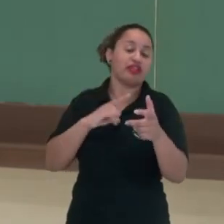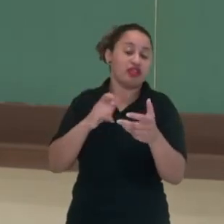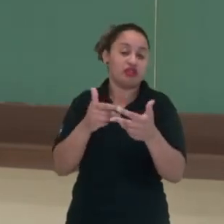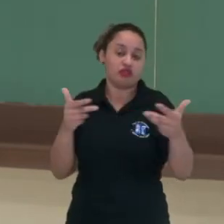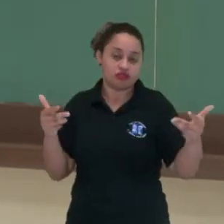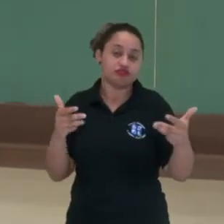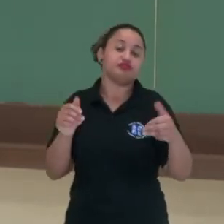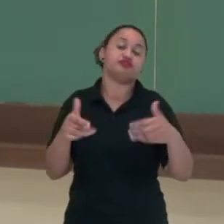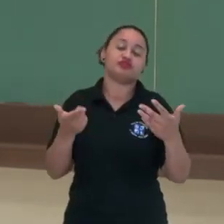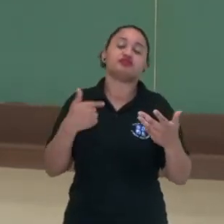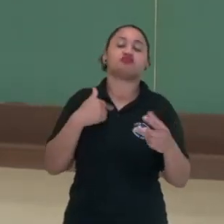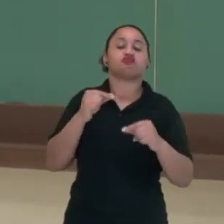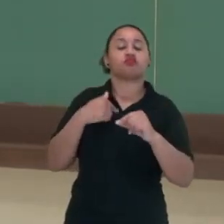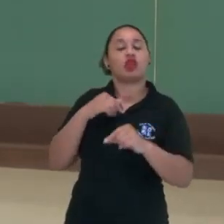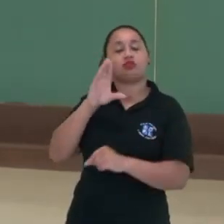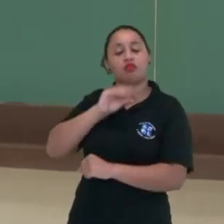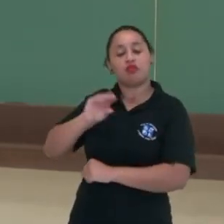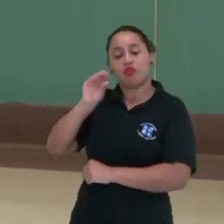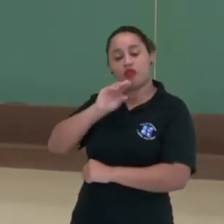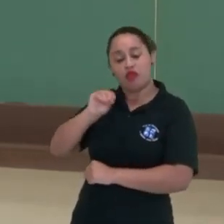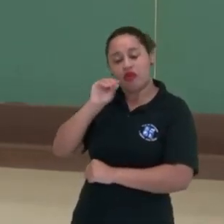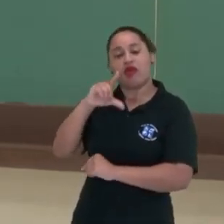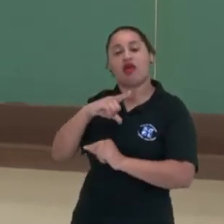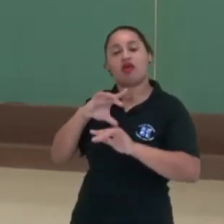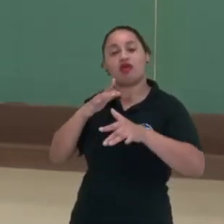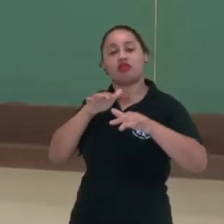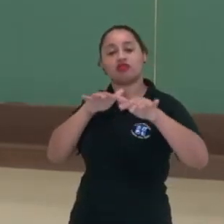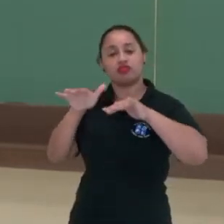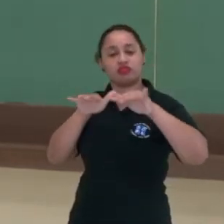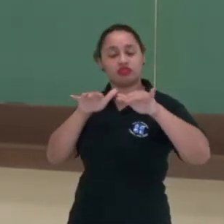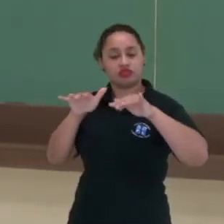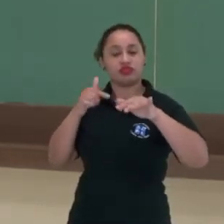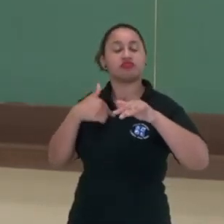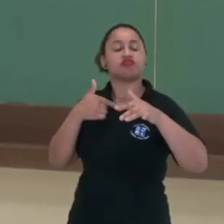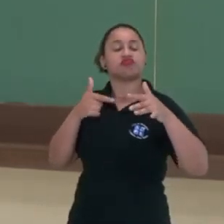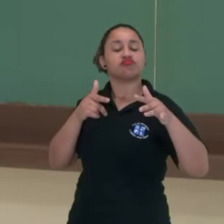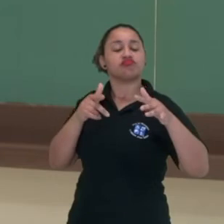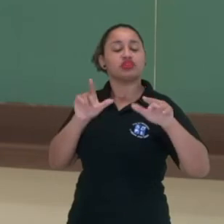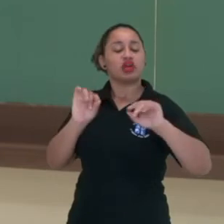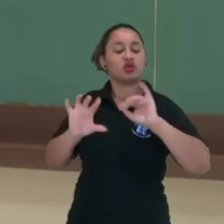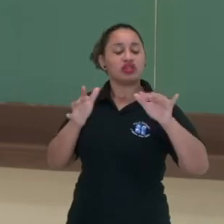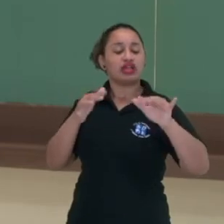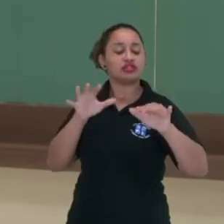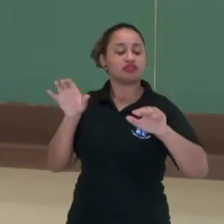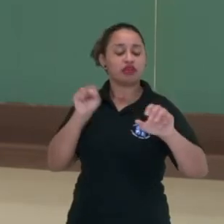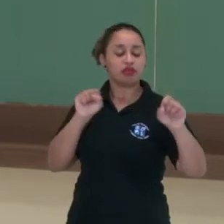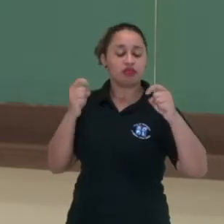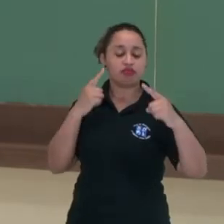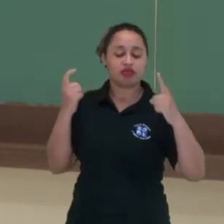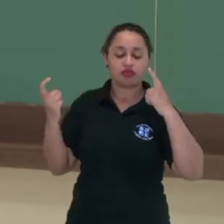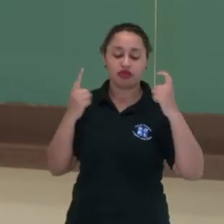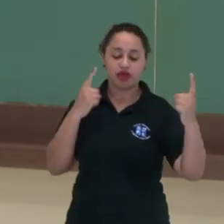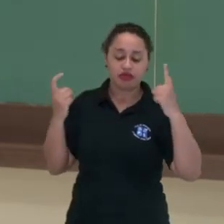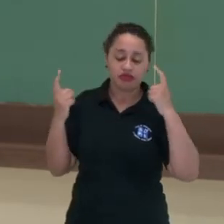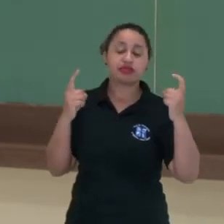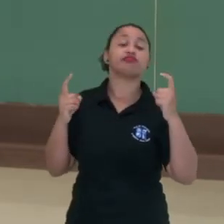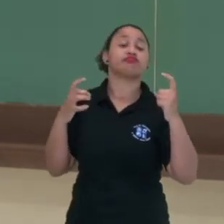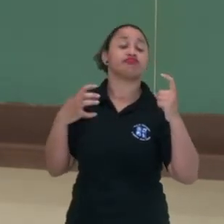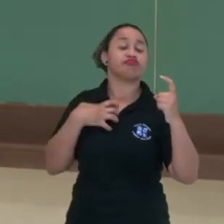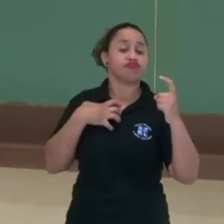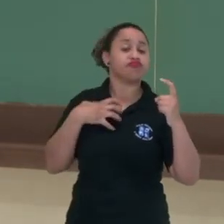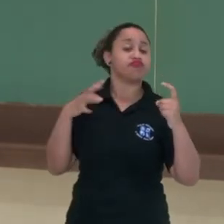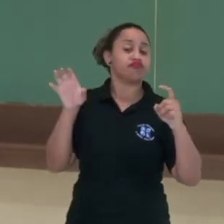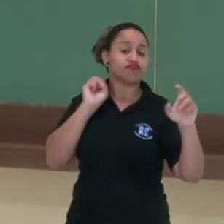quando eu estou falando, está produzindo uma movimentação lá no ouvido de vocês. Eles captam essas ondas e eles